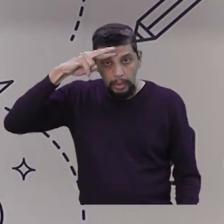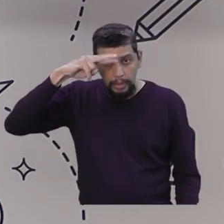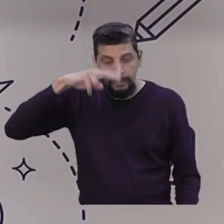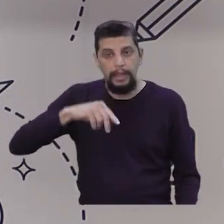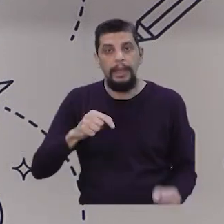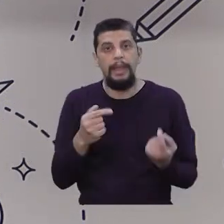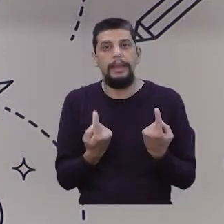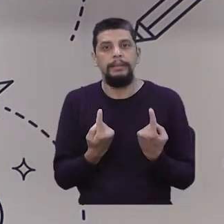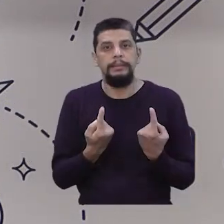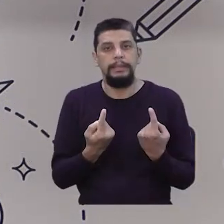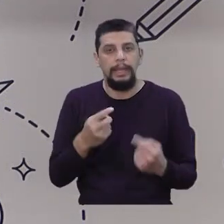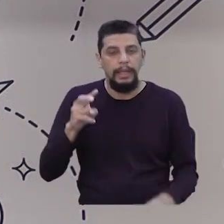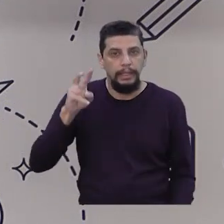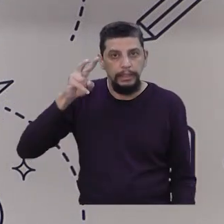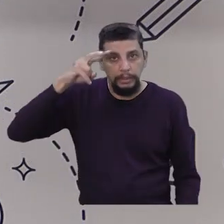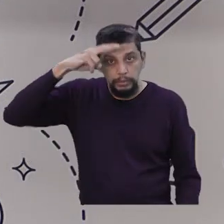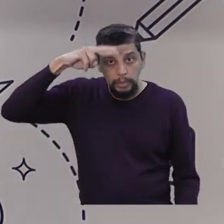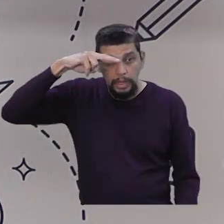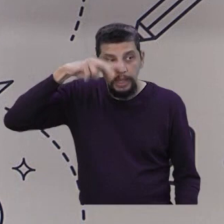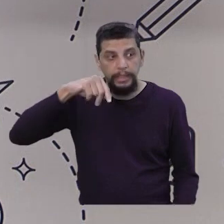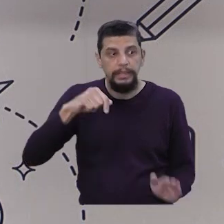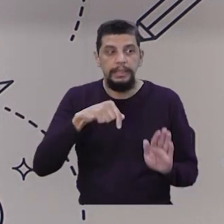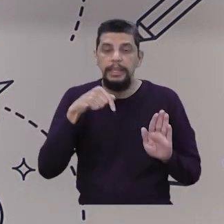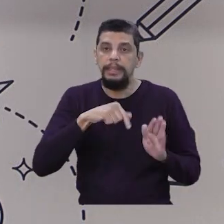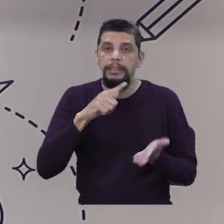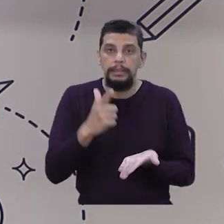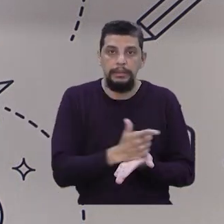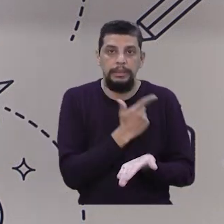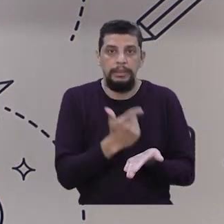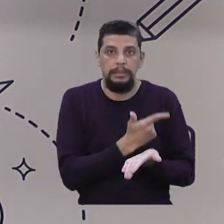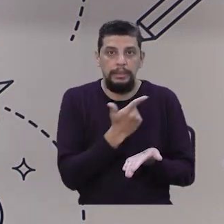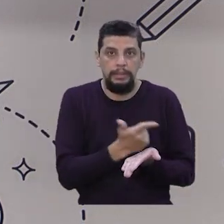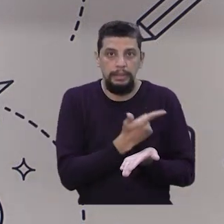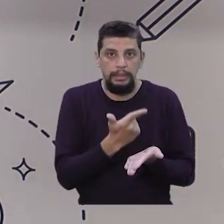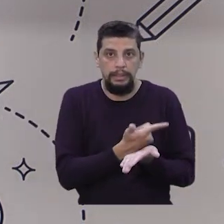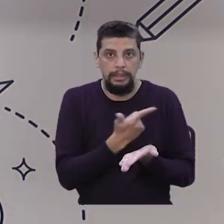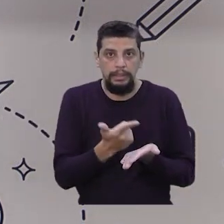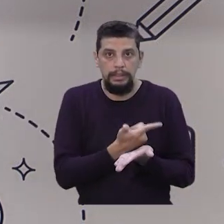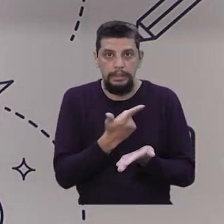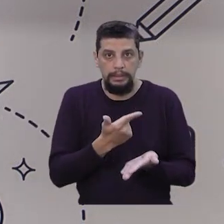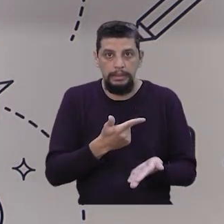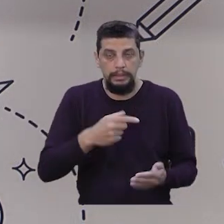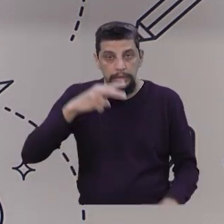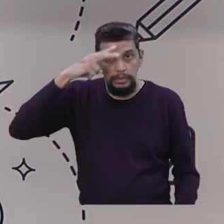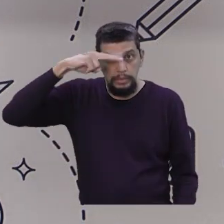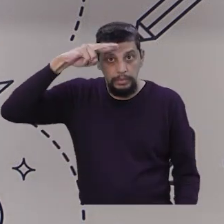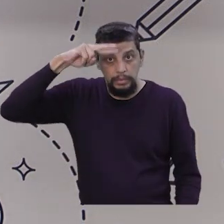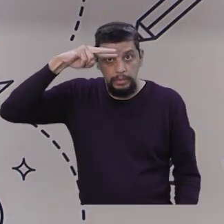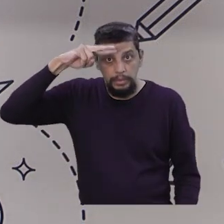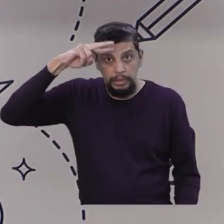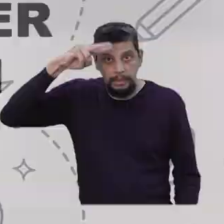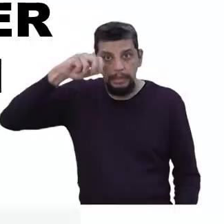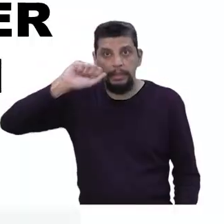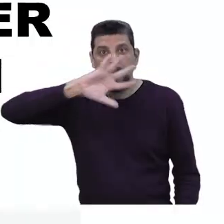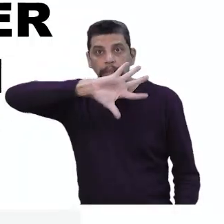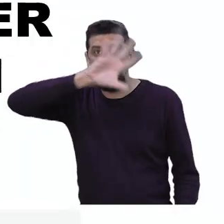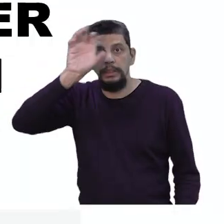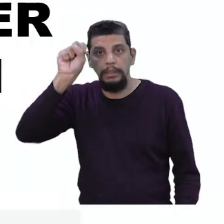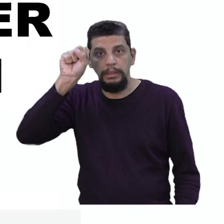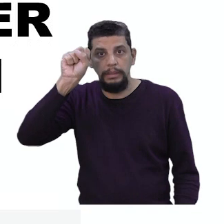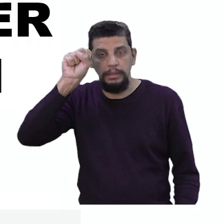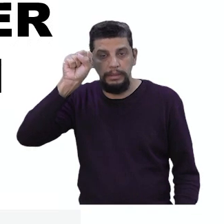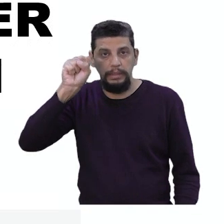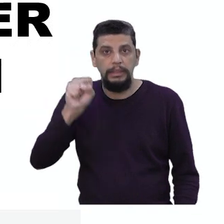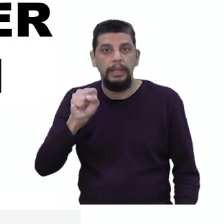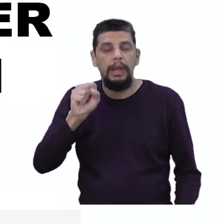pouco. A história foi retirada desse livro lindo chamado Histórias Encantadas Africanas. O nome da autora é